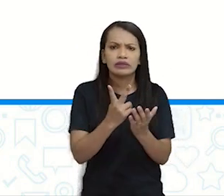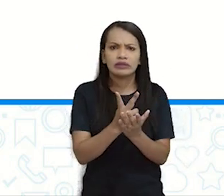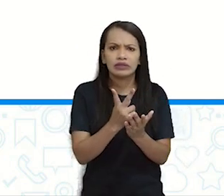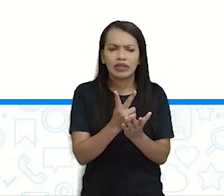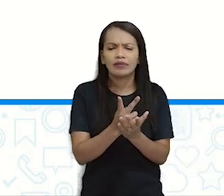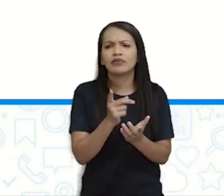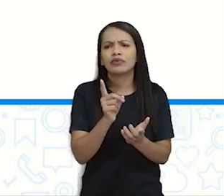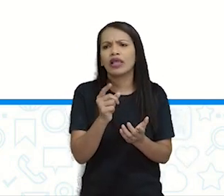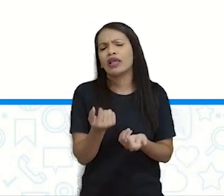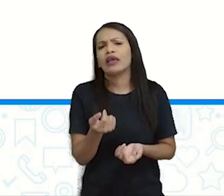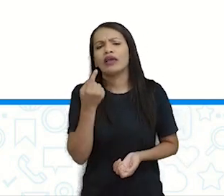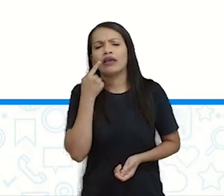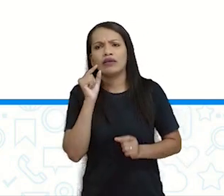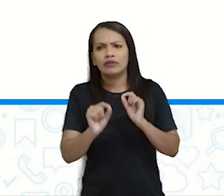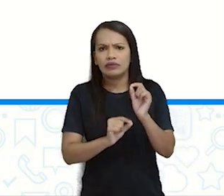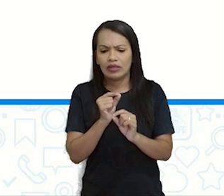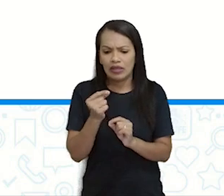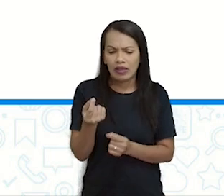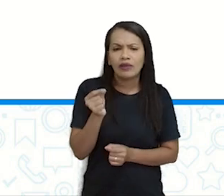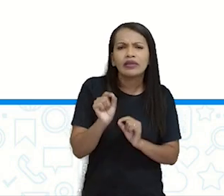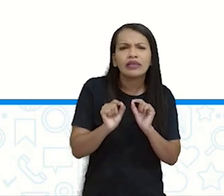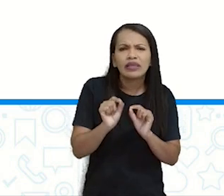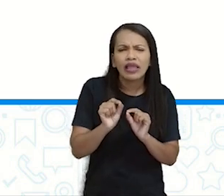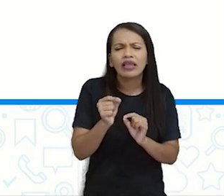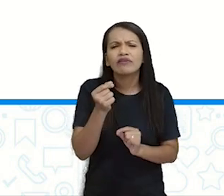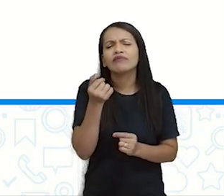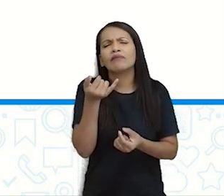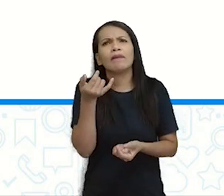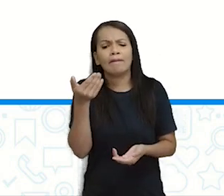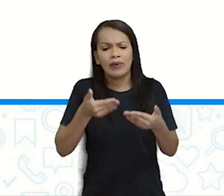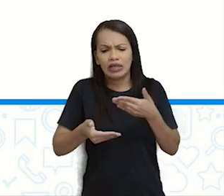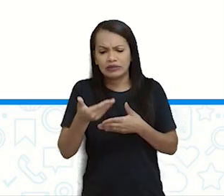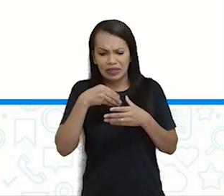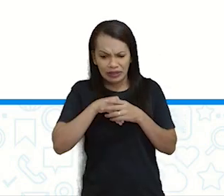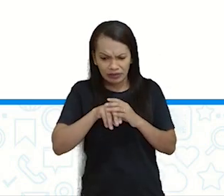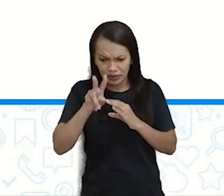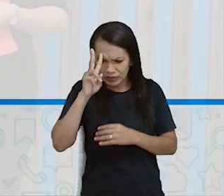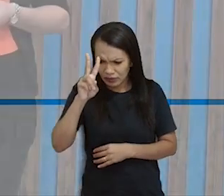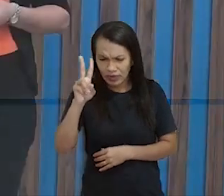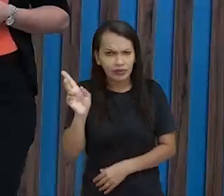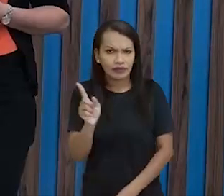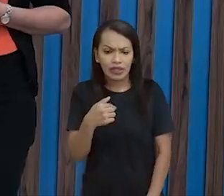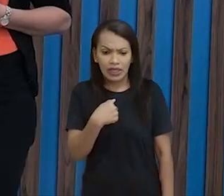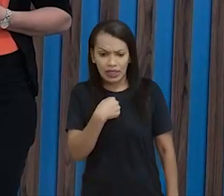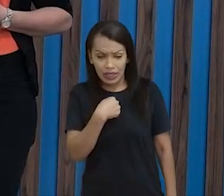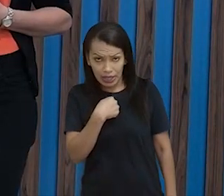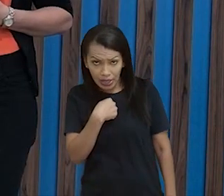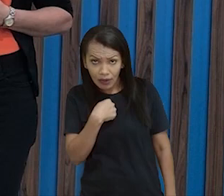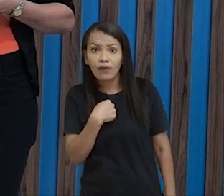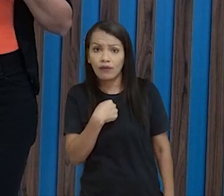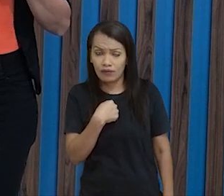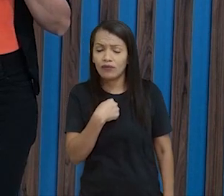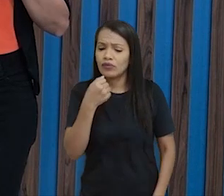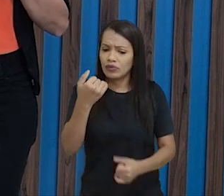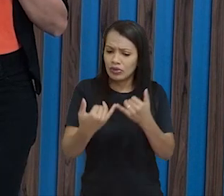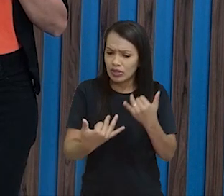terceira pessoa, ou seja, quem está contando a fábula não participa da história. Eu contarei uma história para vocês.